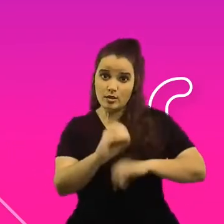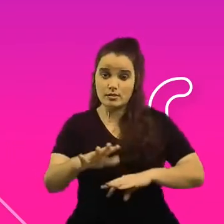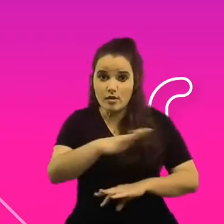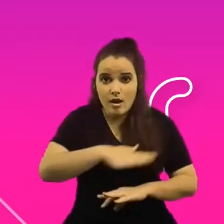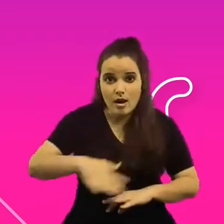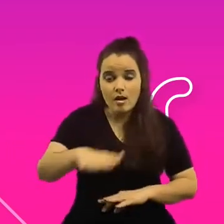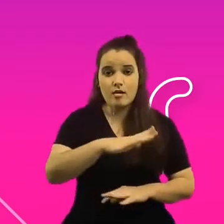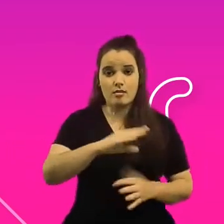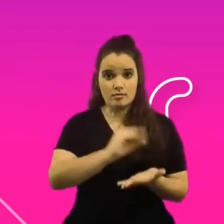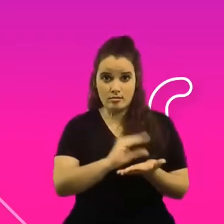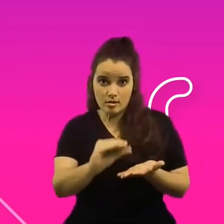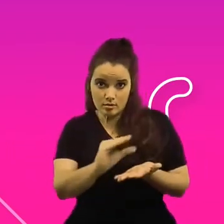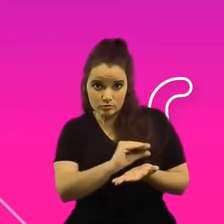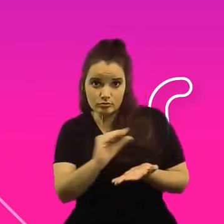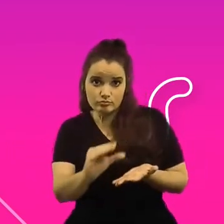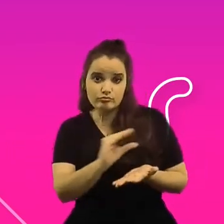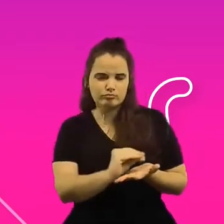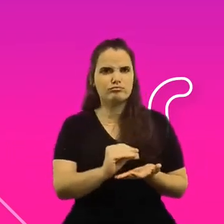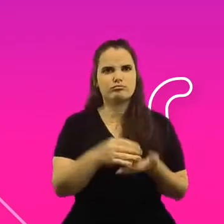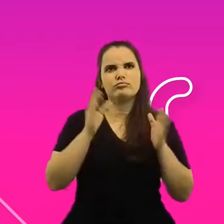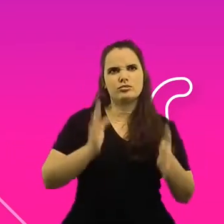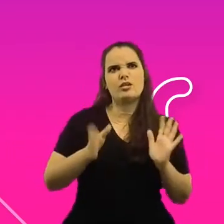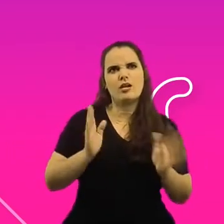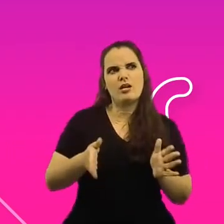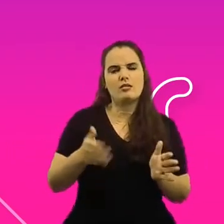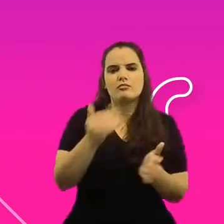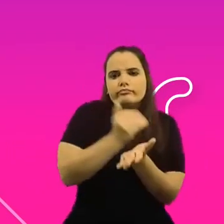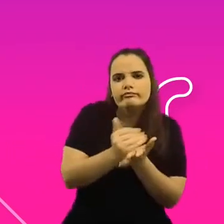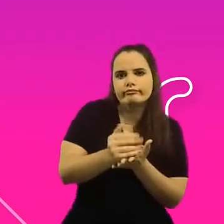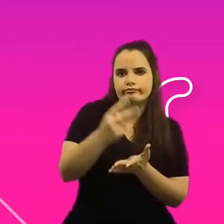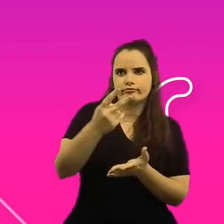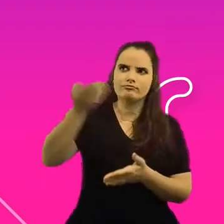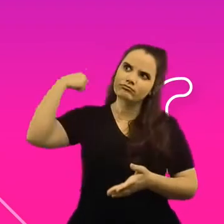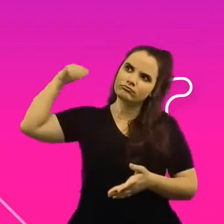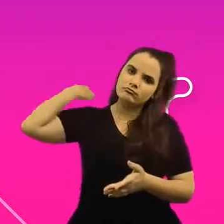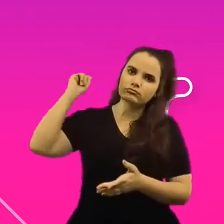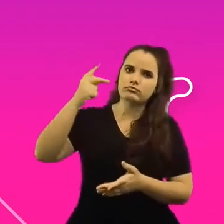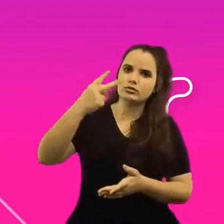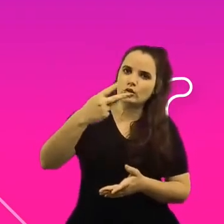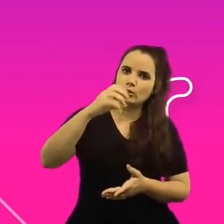gente tem desde 2018.